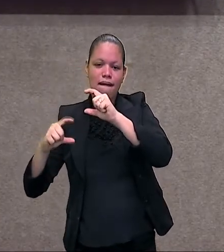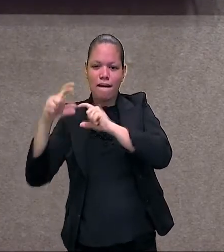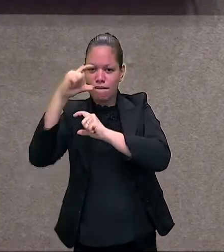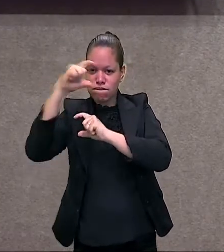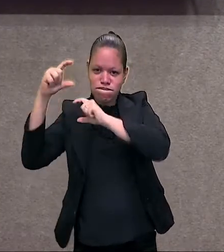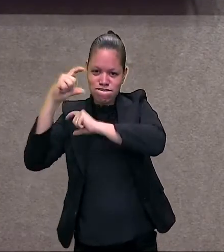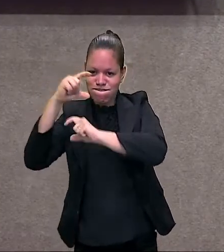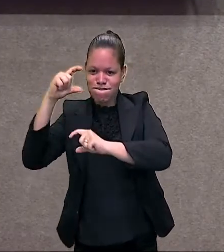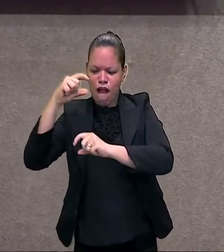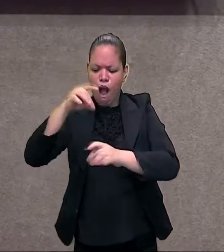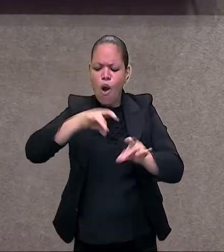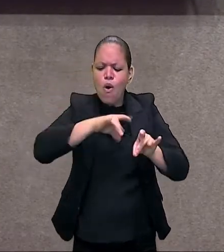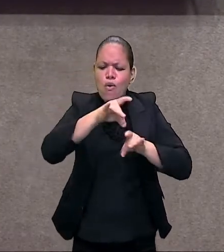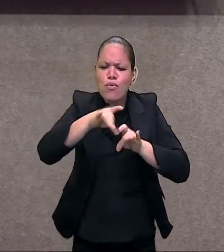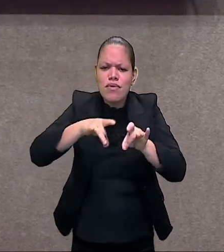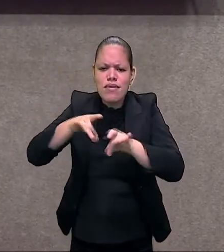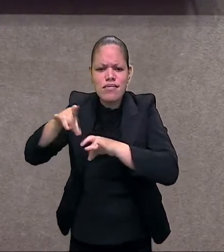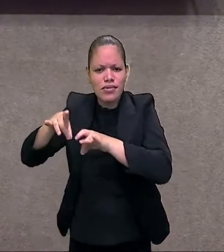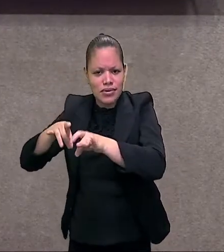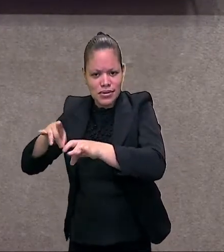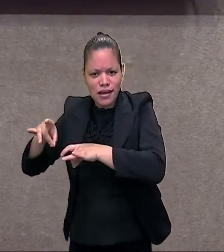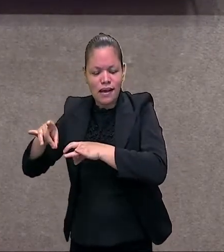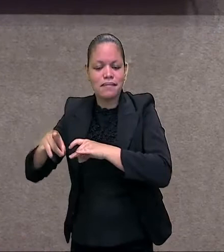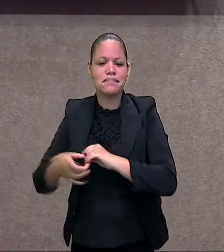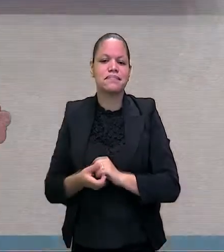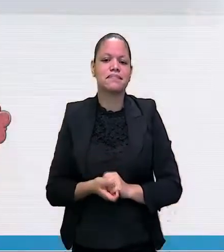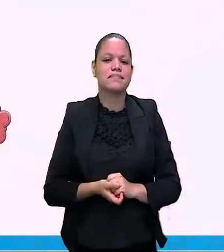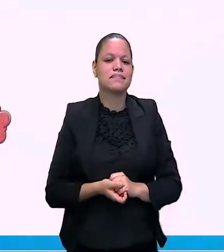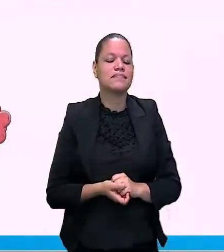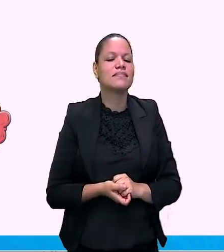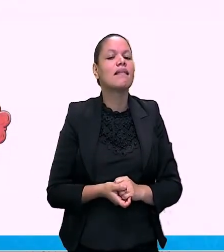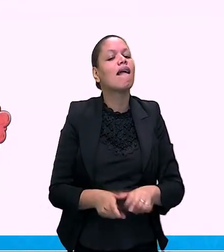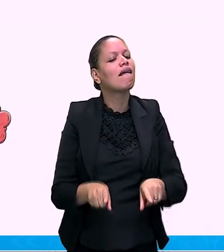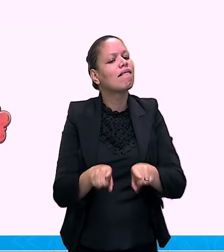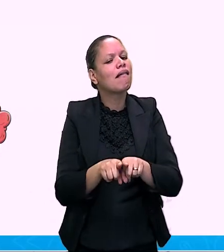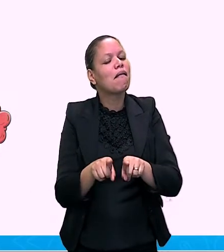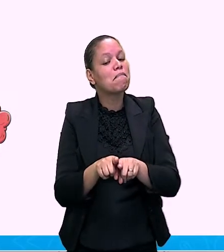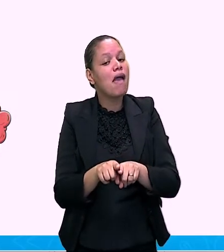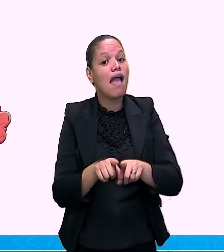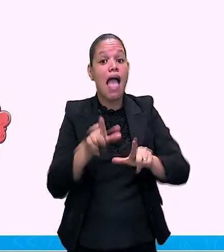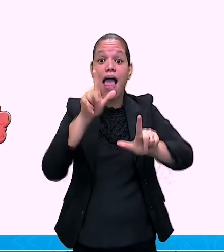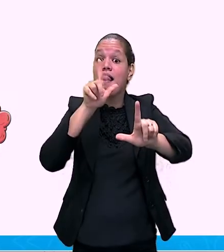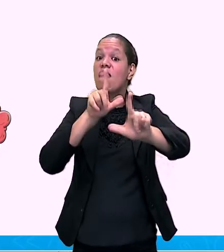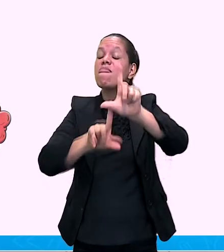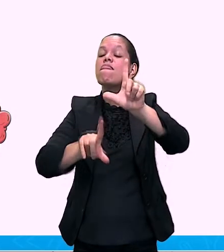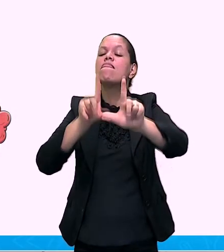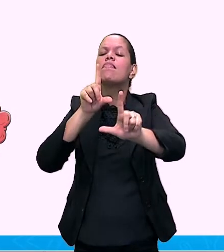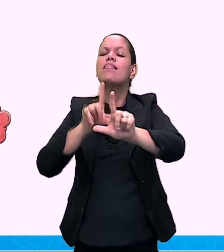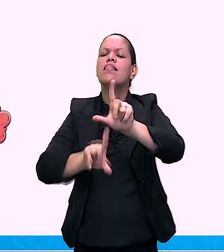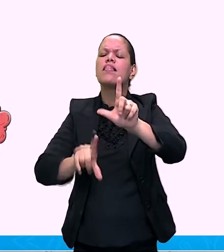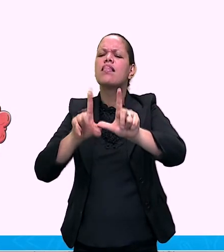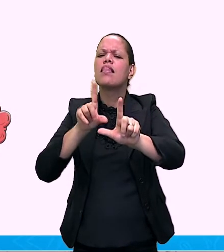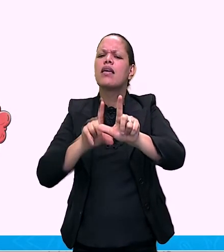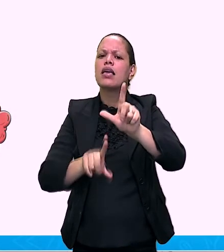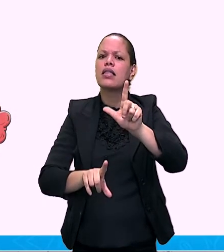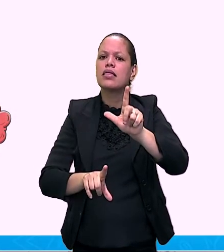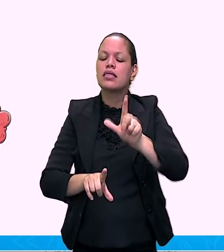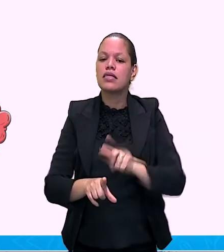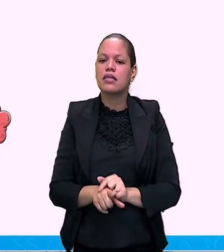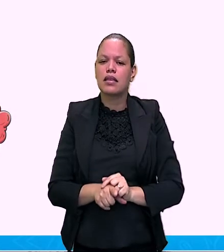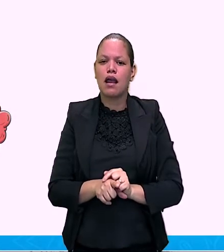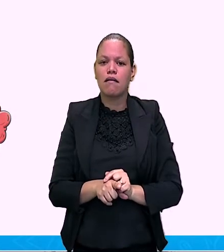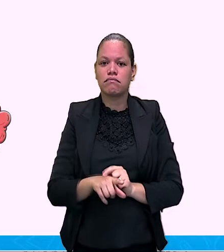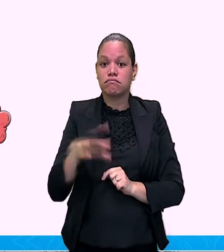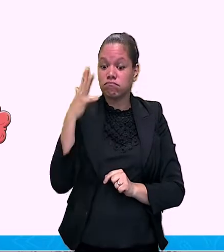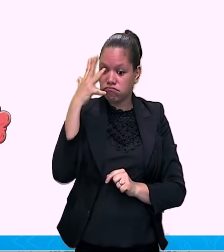bagunçada. E a grafia legível. Você está escrevendo, preste atenção se a sua